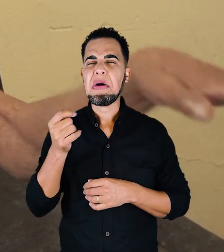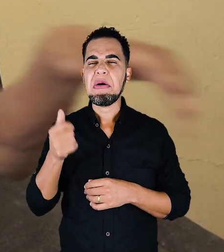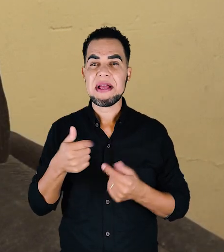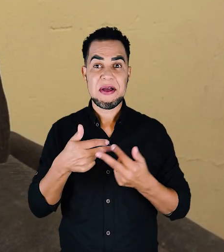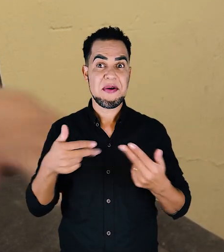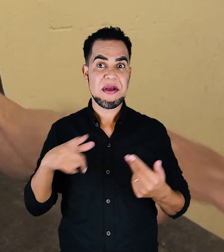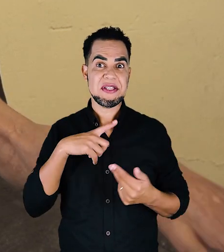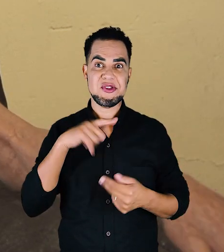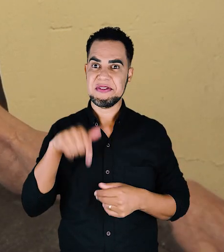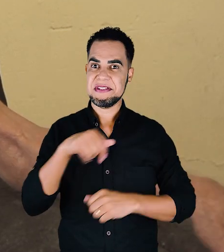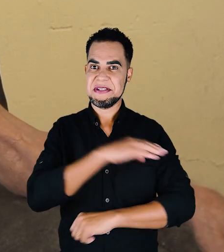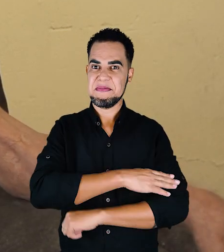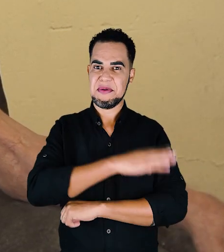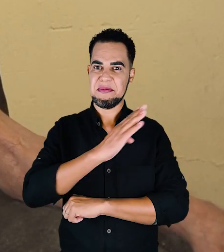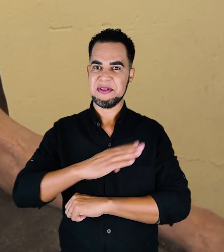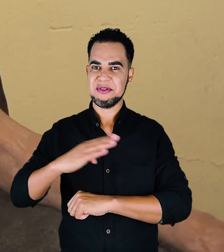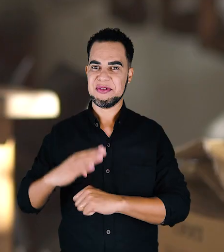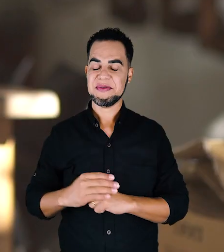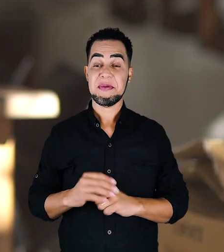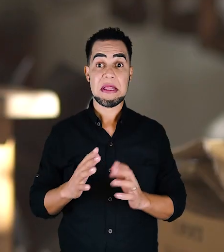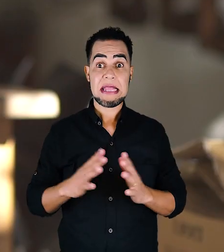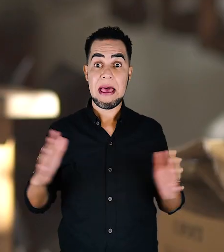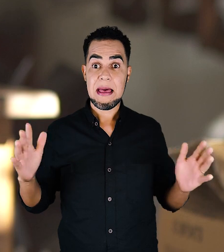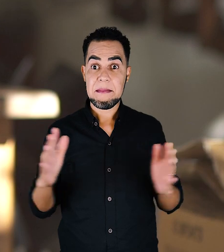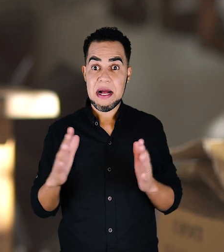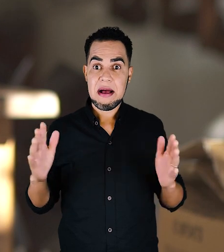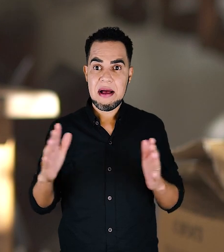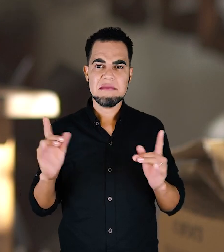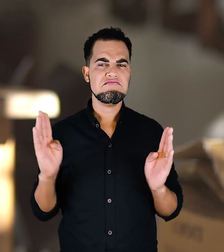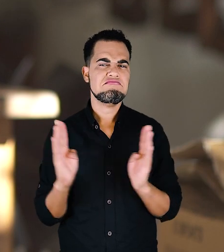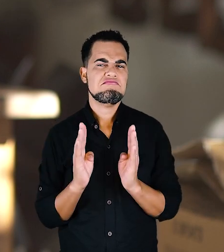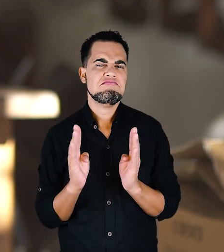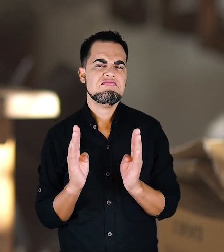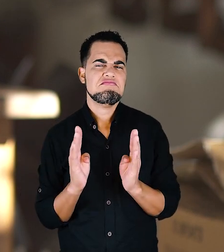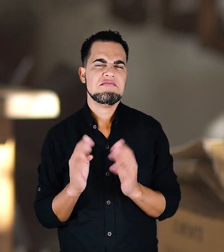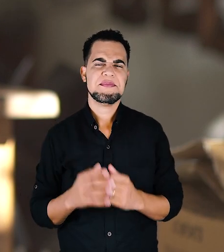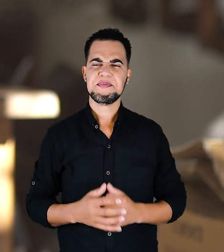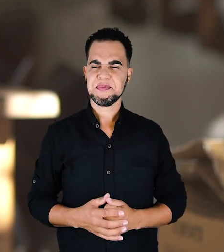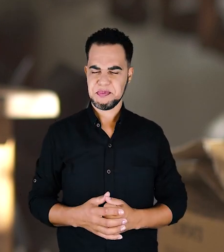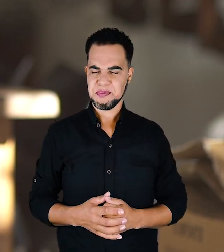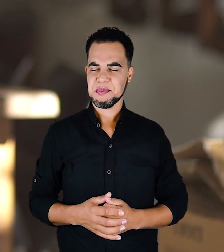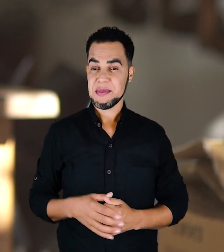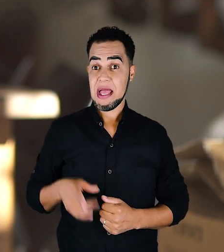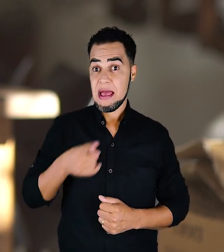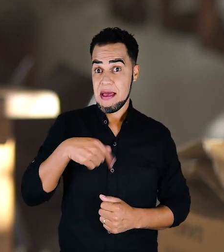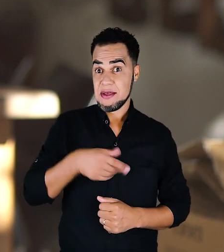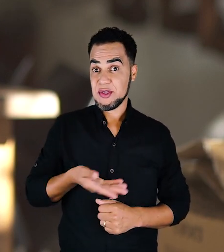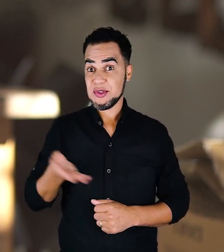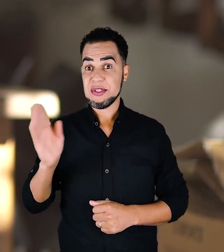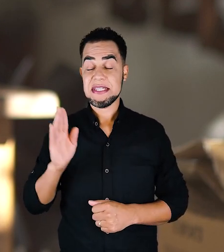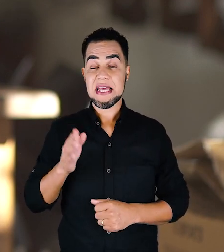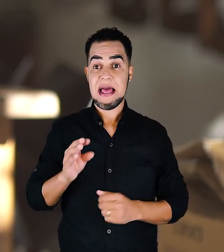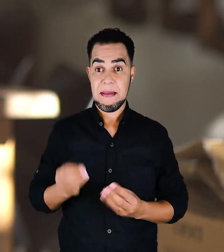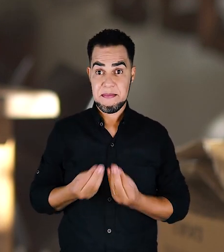e pouca coisa existia aqui em Brumadinho. O tamanho da cidade era muito menor. A gente